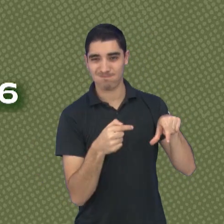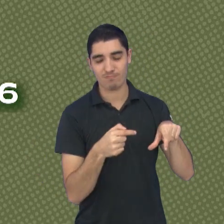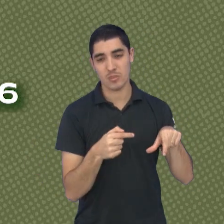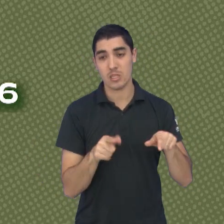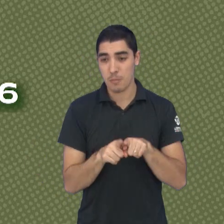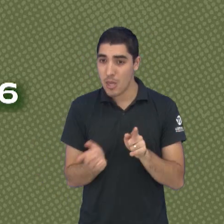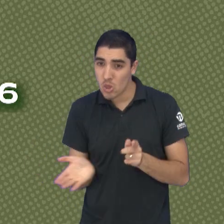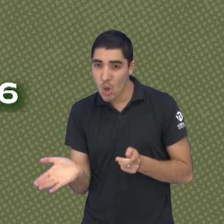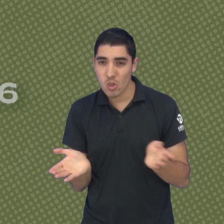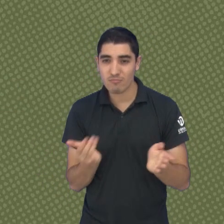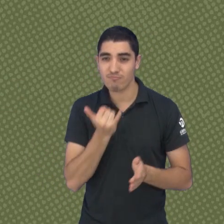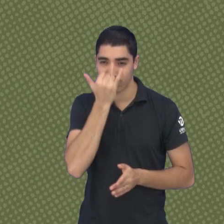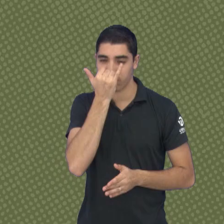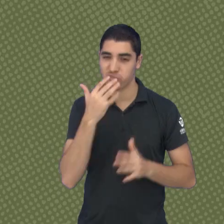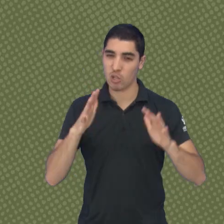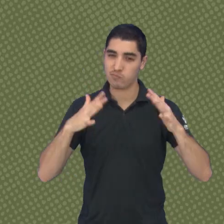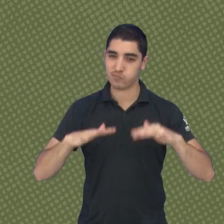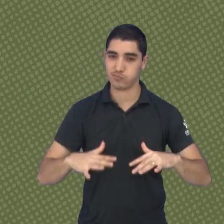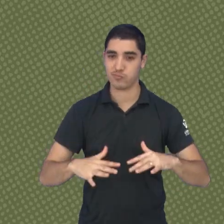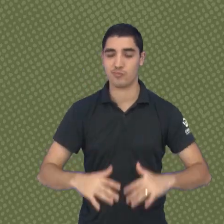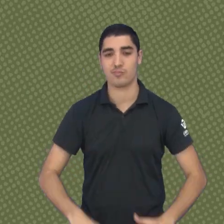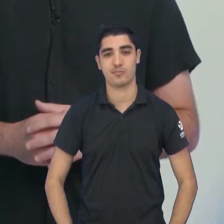o campeonato em baixa.